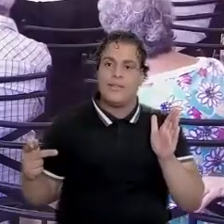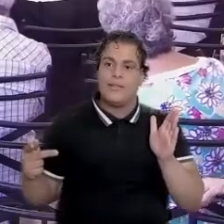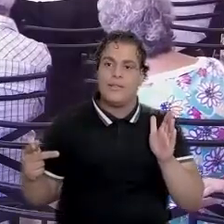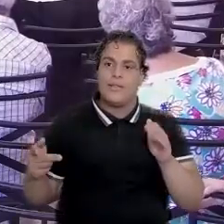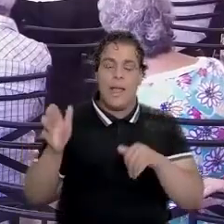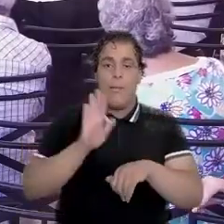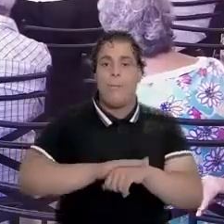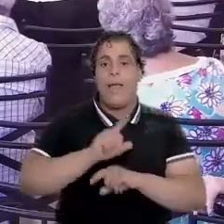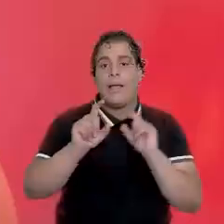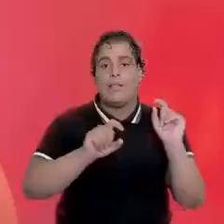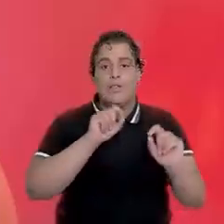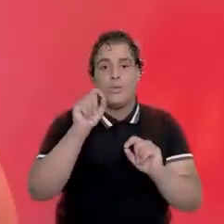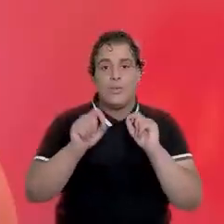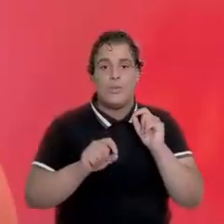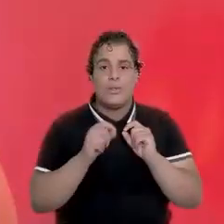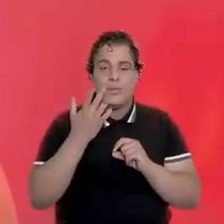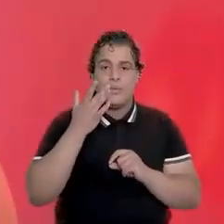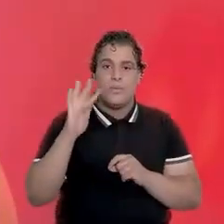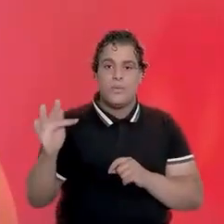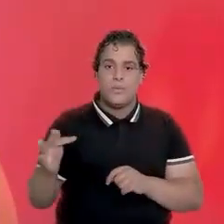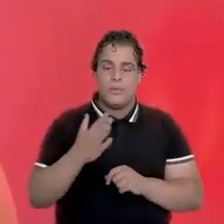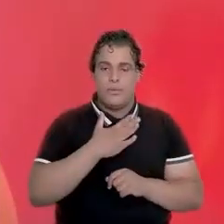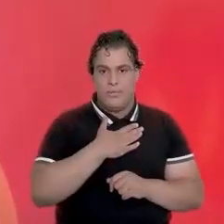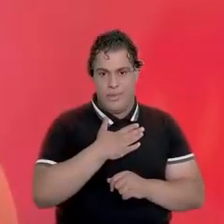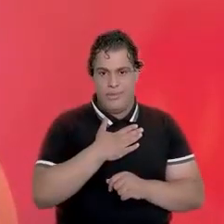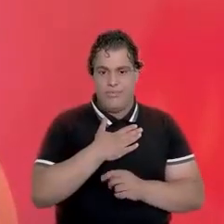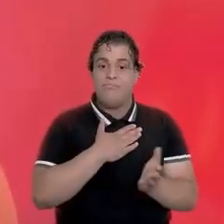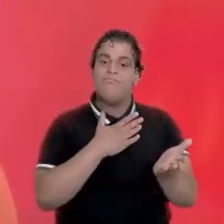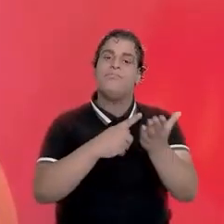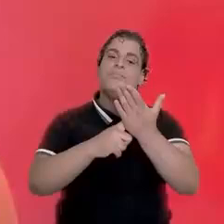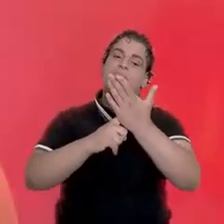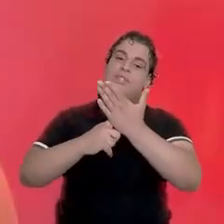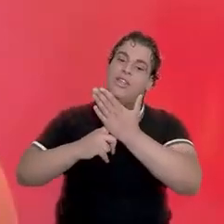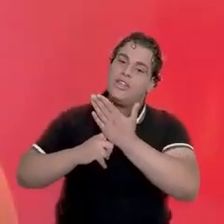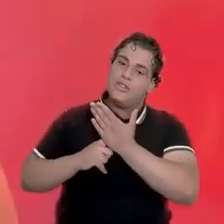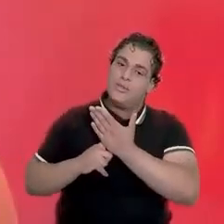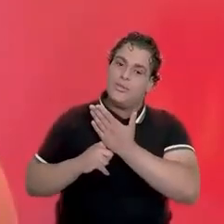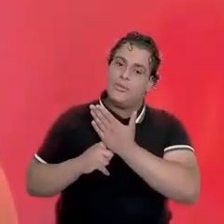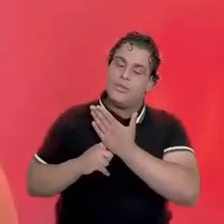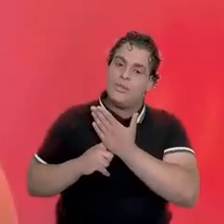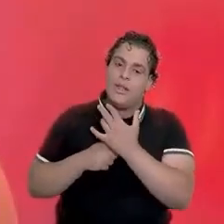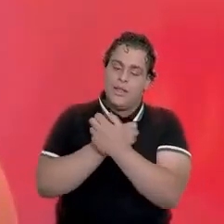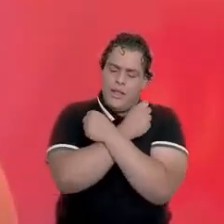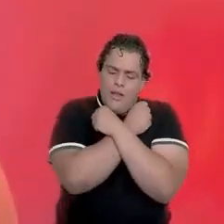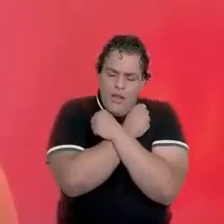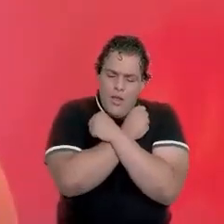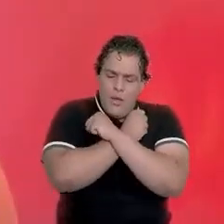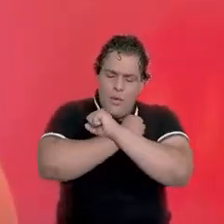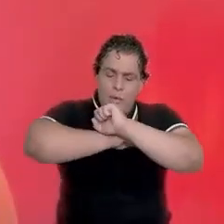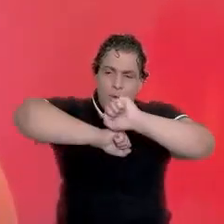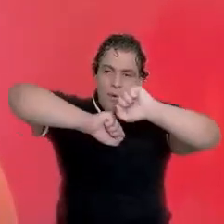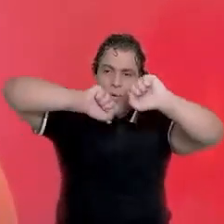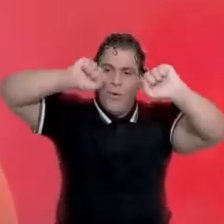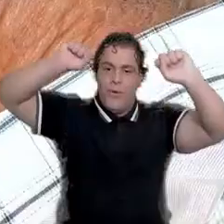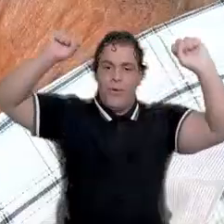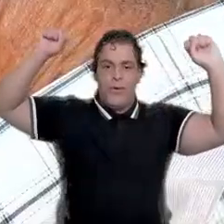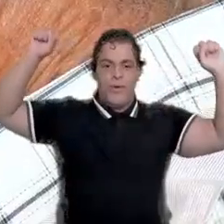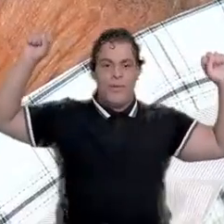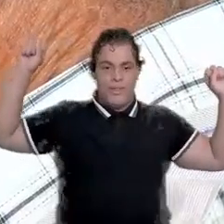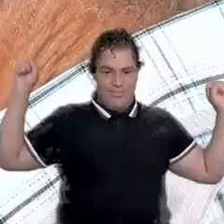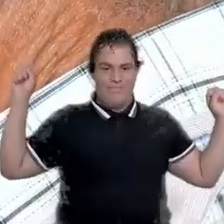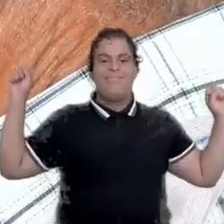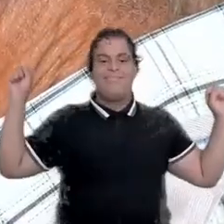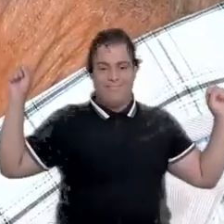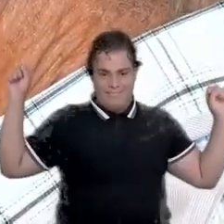mais do que um ouro para mim. Ela me ajuda a desabafar, arrancar do